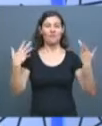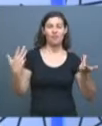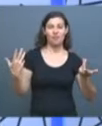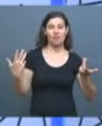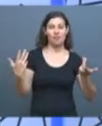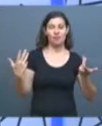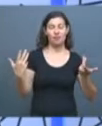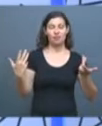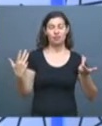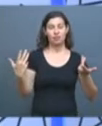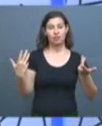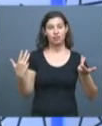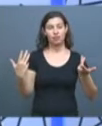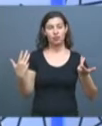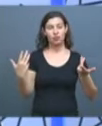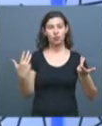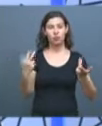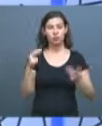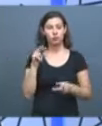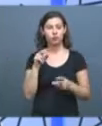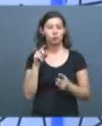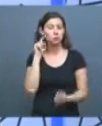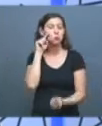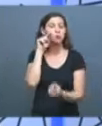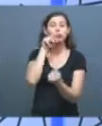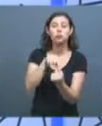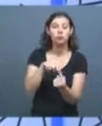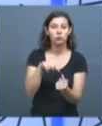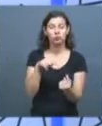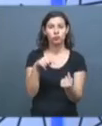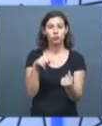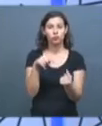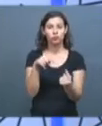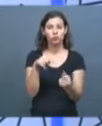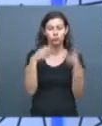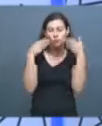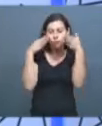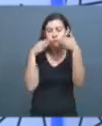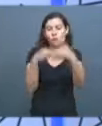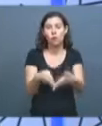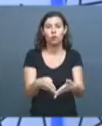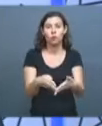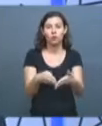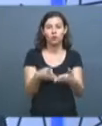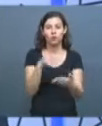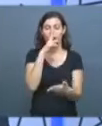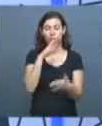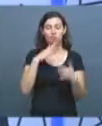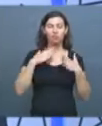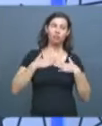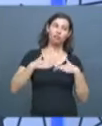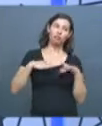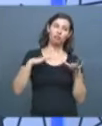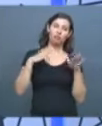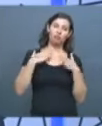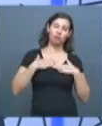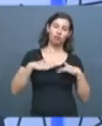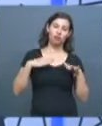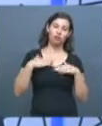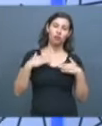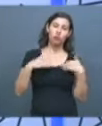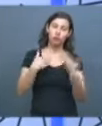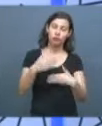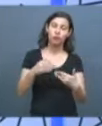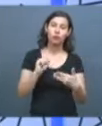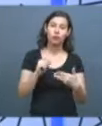de constante falta de perspectiva, falta de horizonte, ou seja, a acomodação plena, ela gera uma angústia